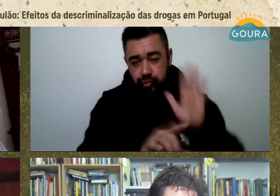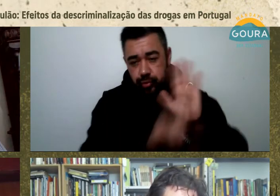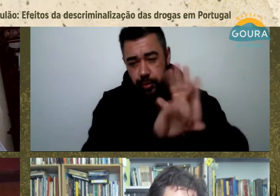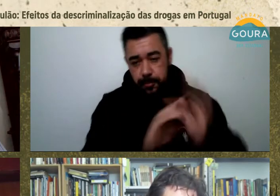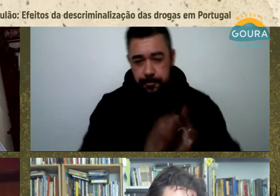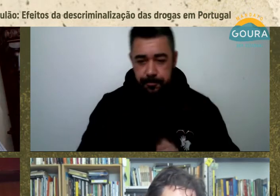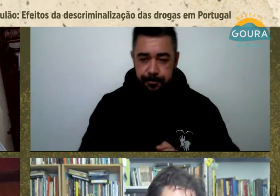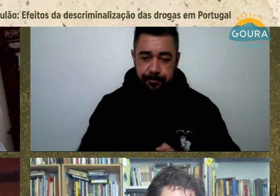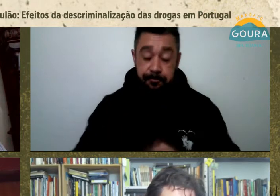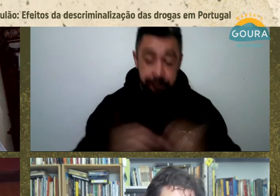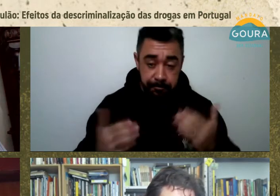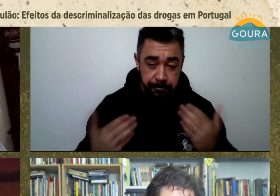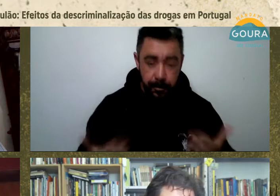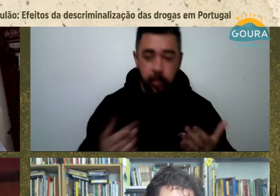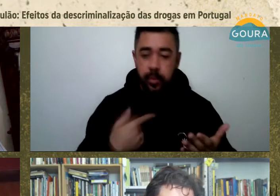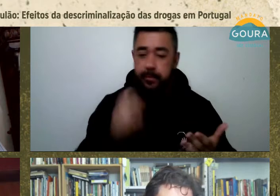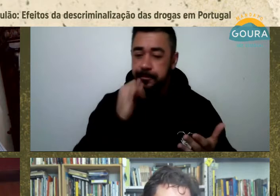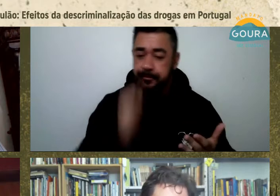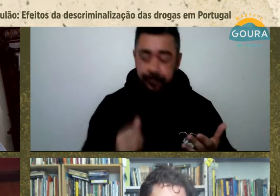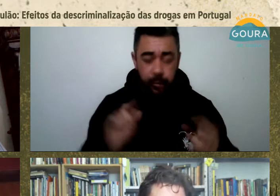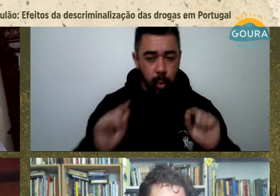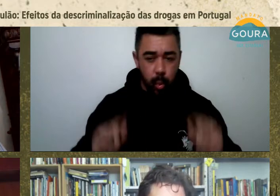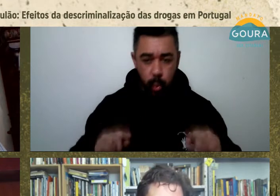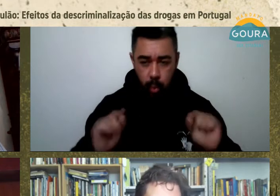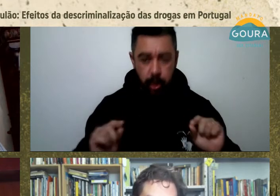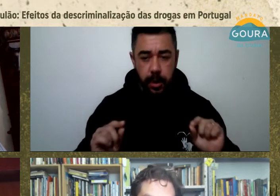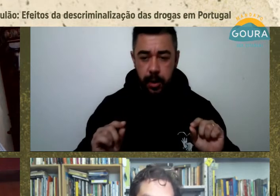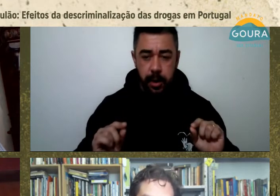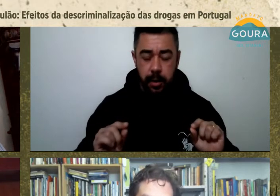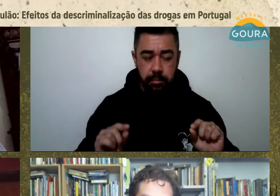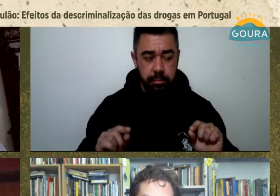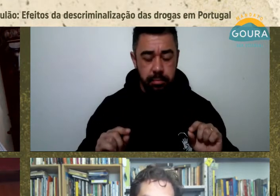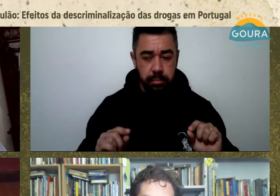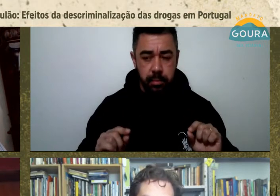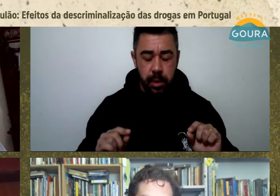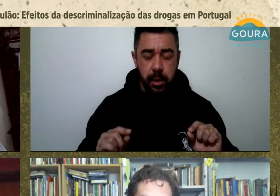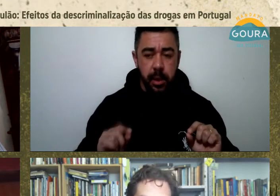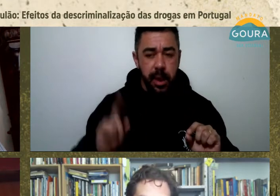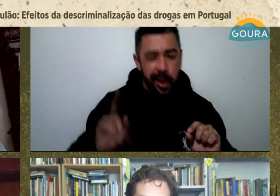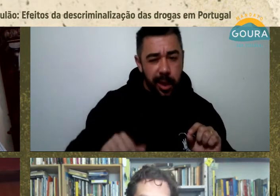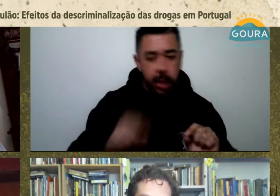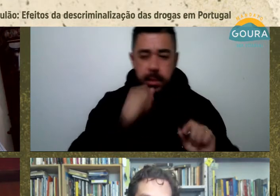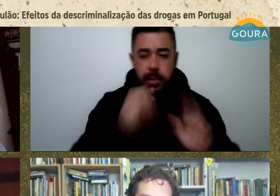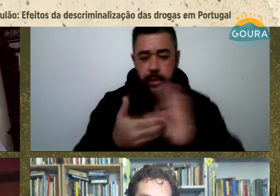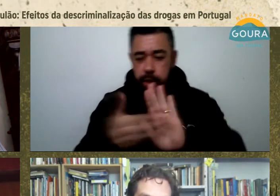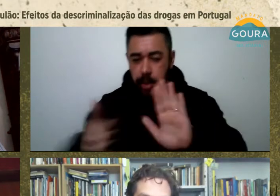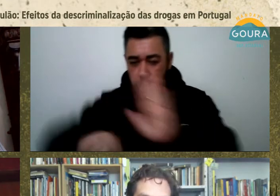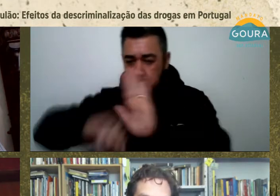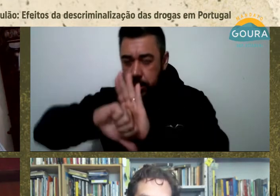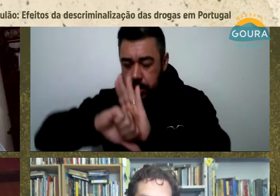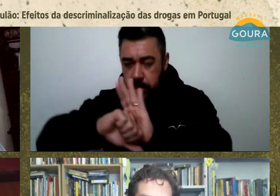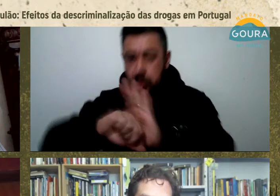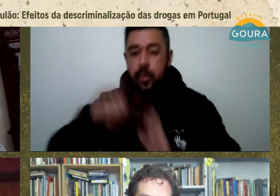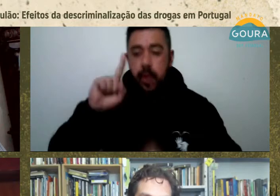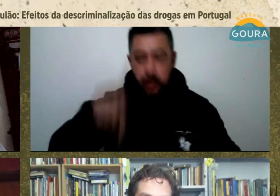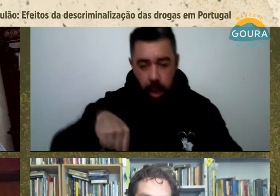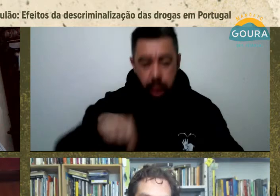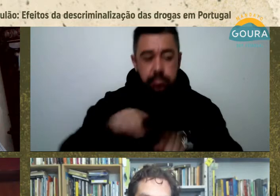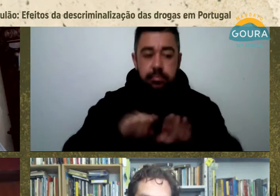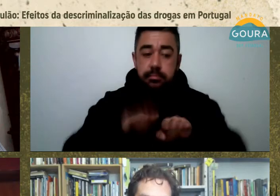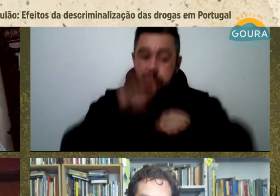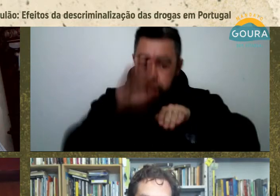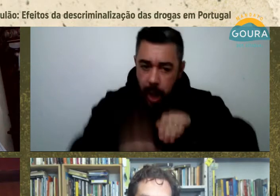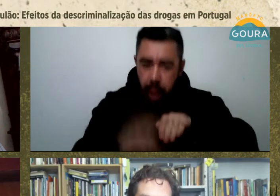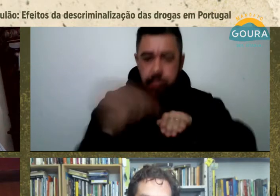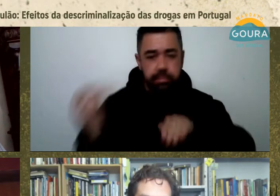entretanto, que eu diria que uma coisa não invalida a outra, a descriminalização é um passo que, independentemente